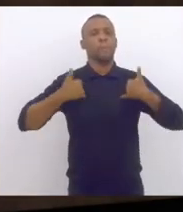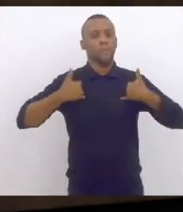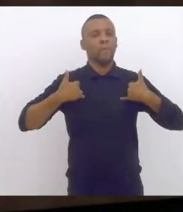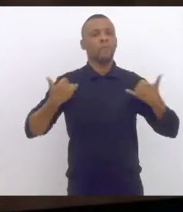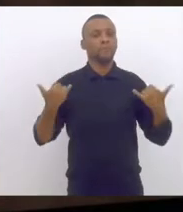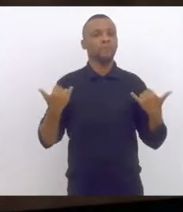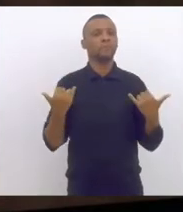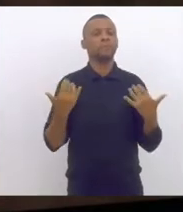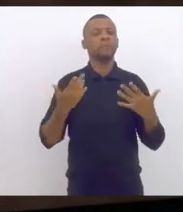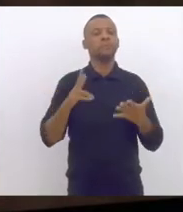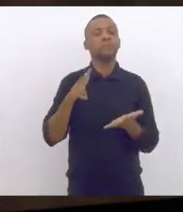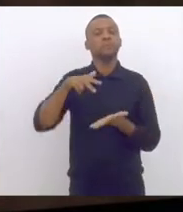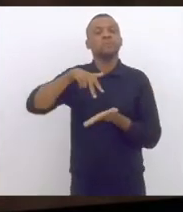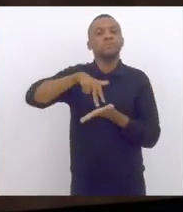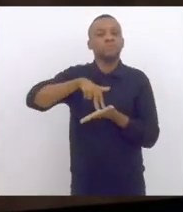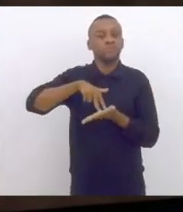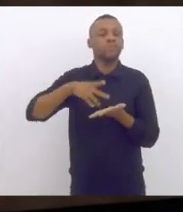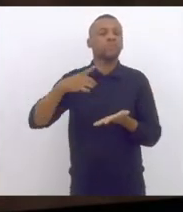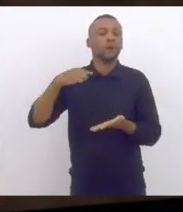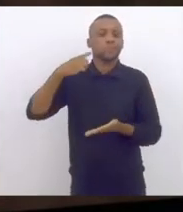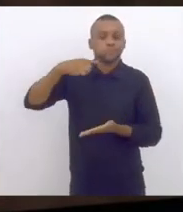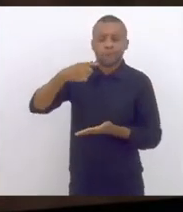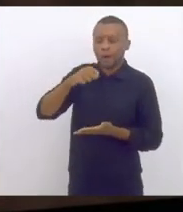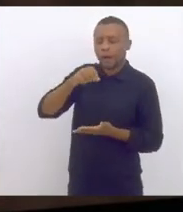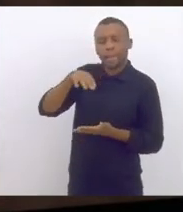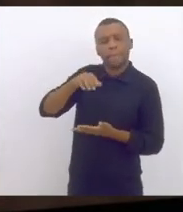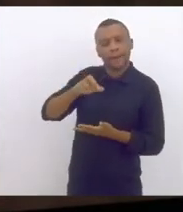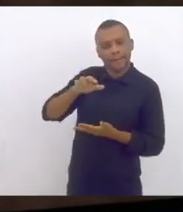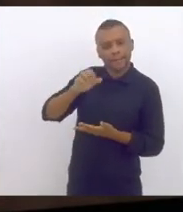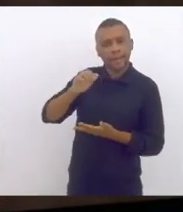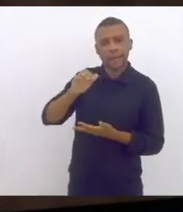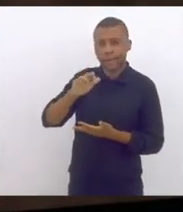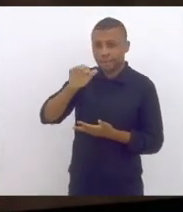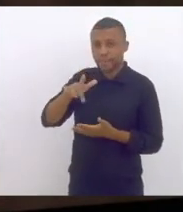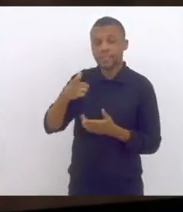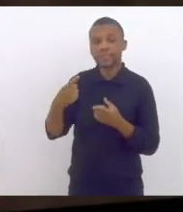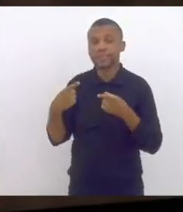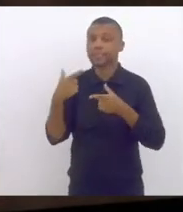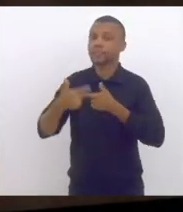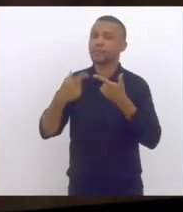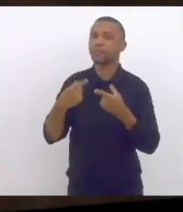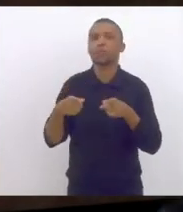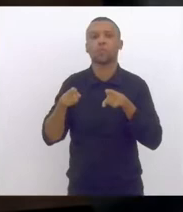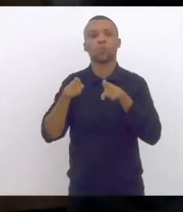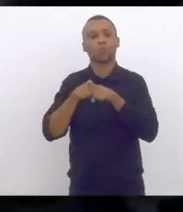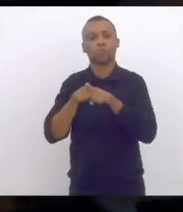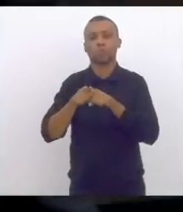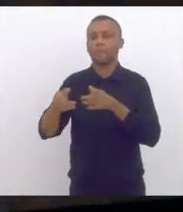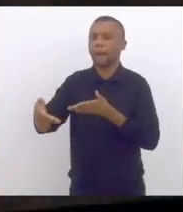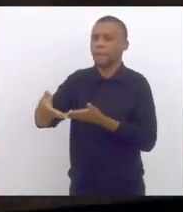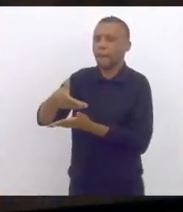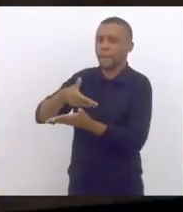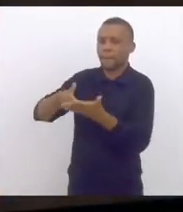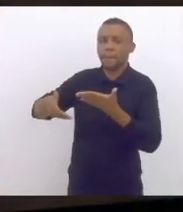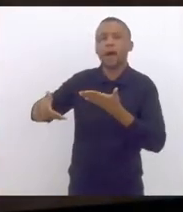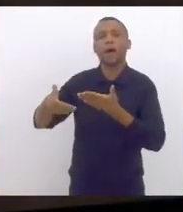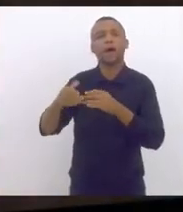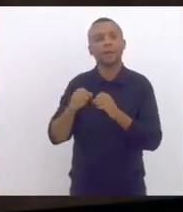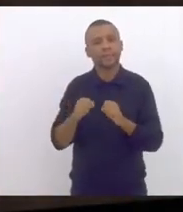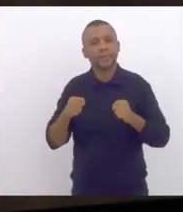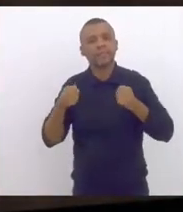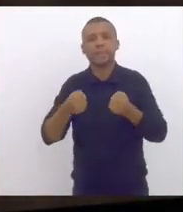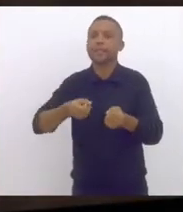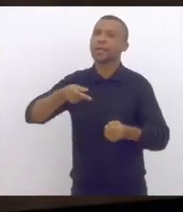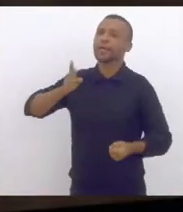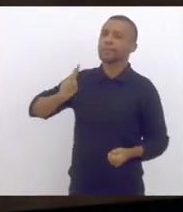de ter a doutora Maria Carmen ali na defensoria, trabalhando ao nosso lado, junto com a gente, em defesa sempre